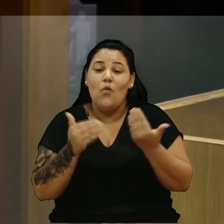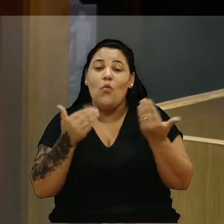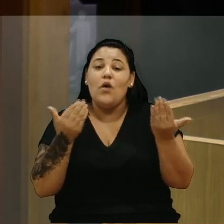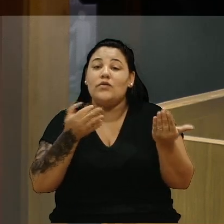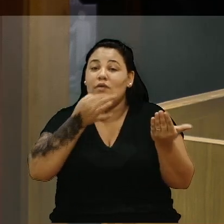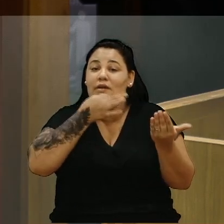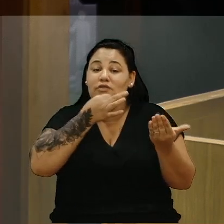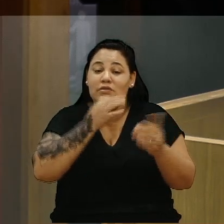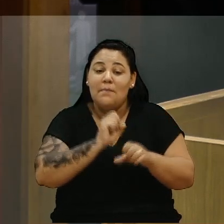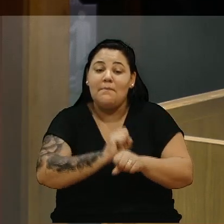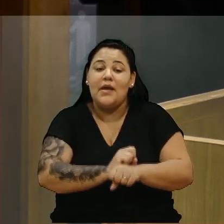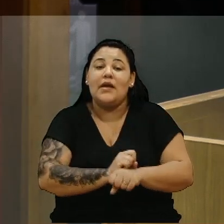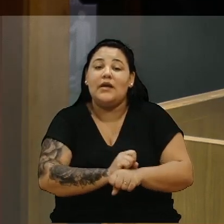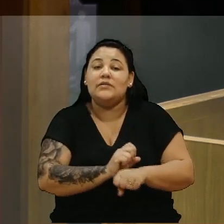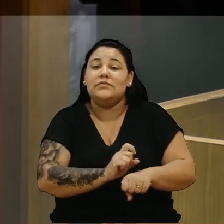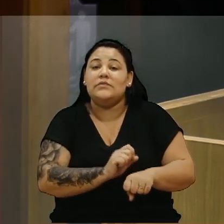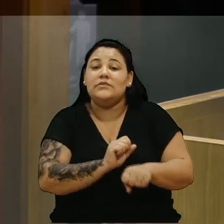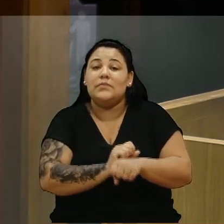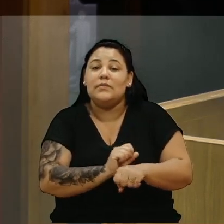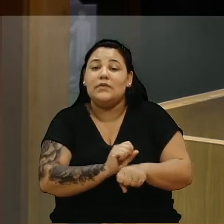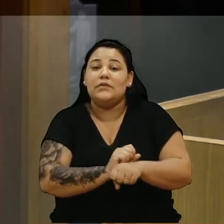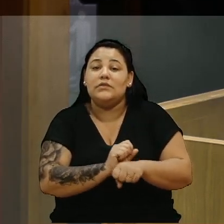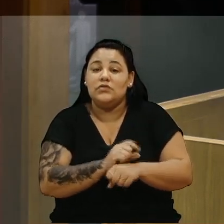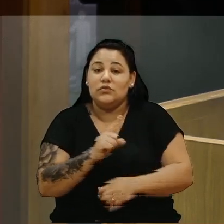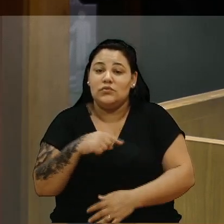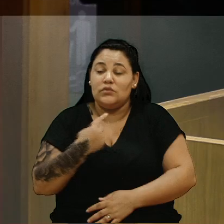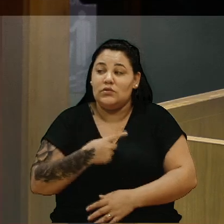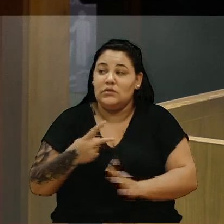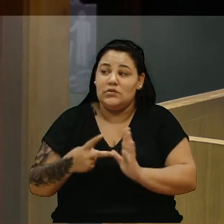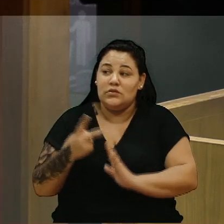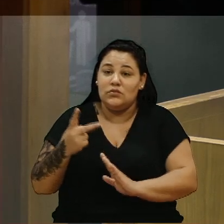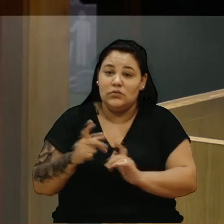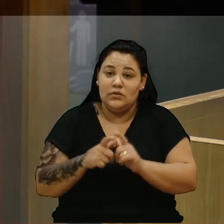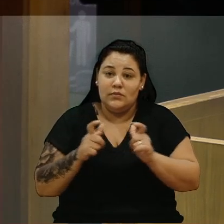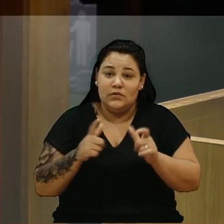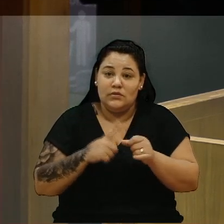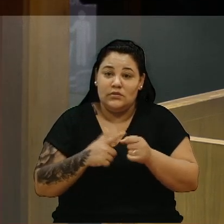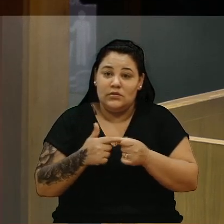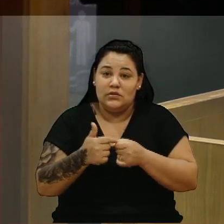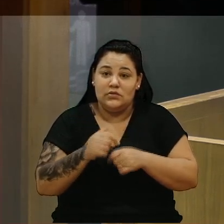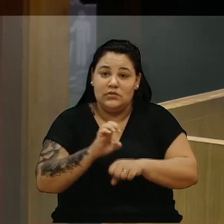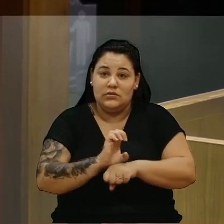ficar parado no tempo? Nós somos a 2ª maior cidade do estado.